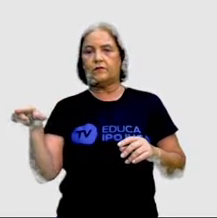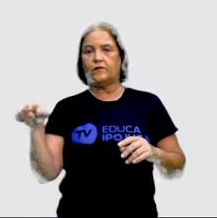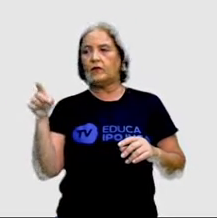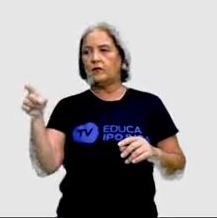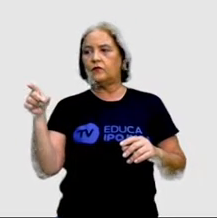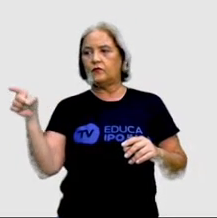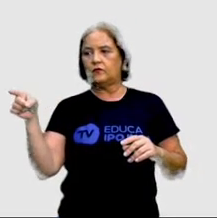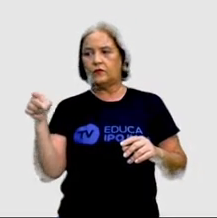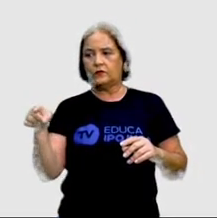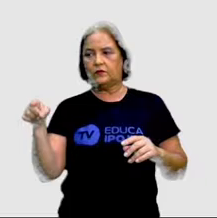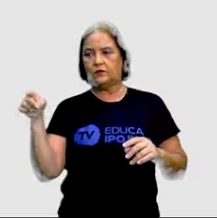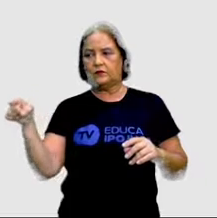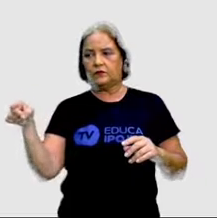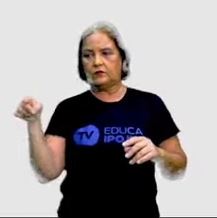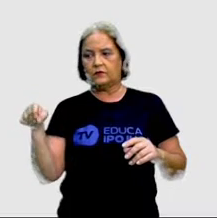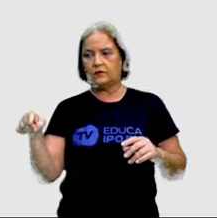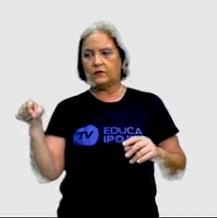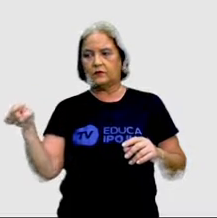então